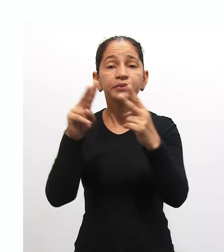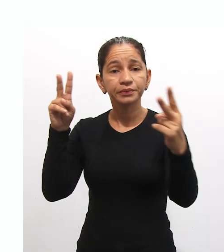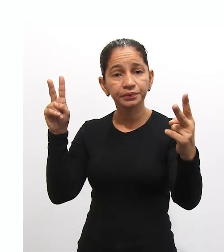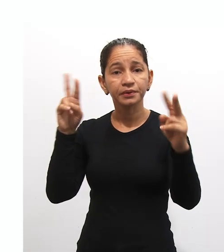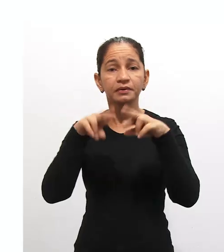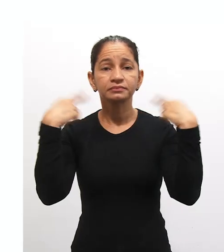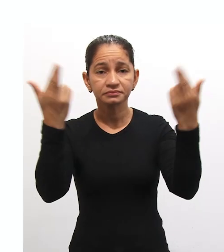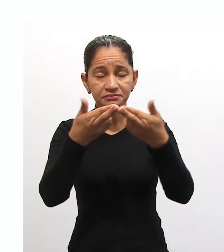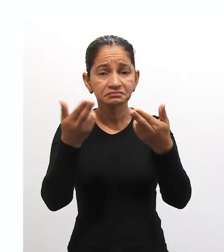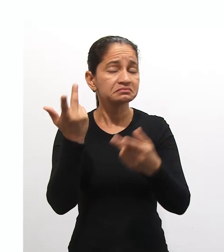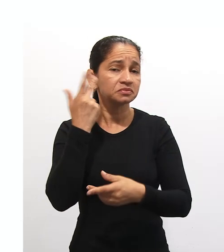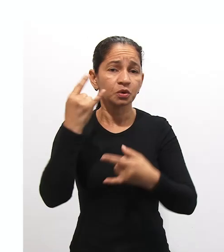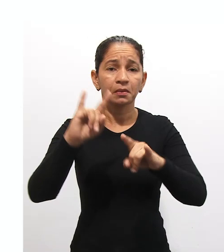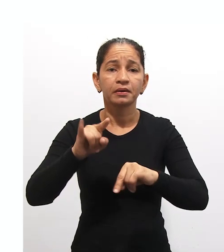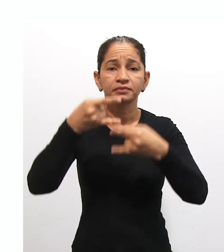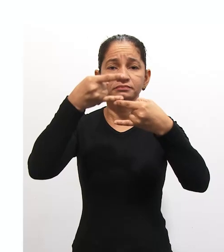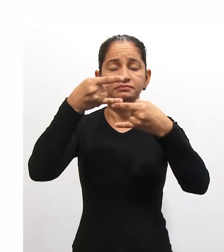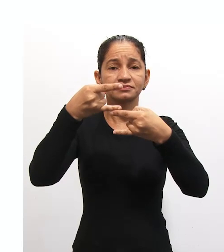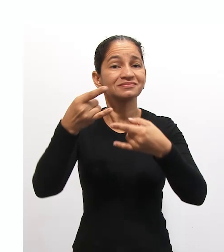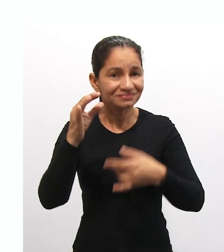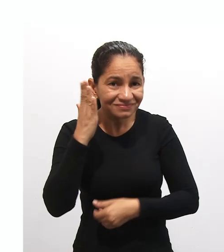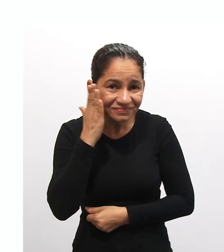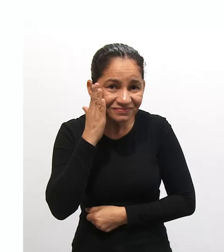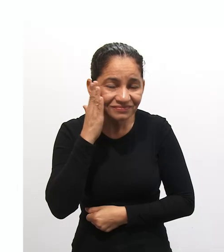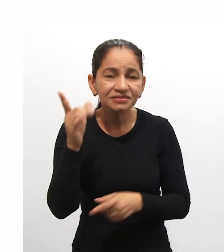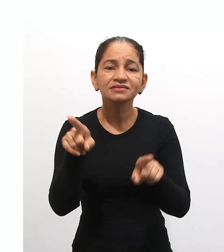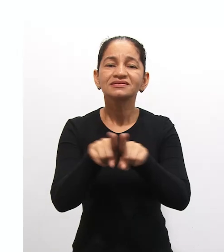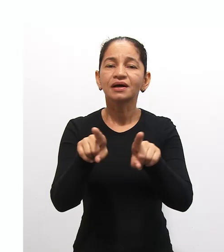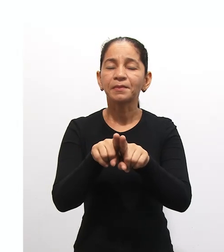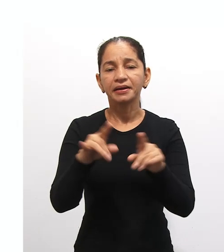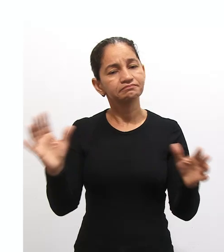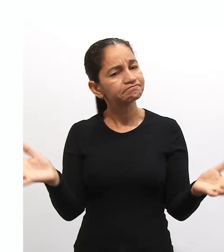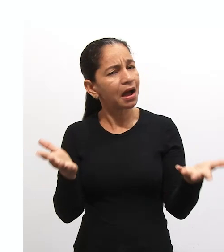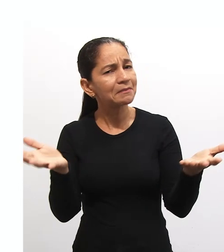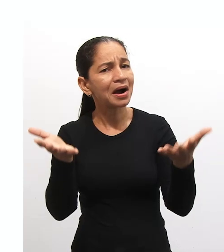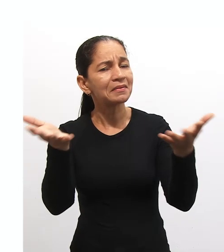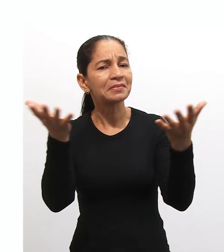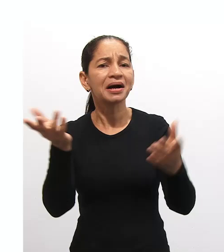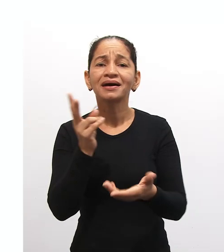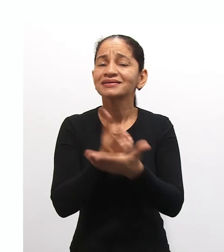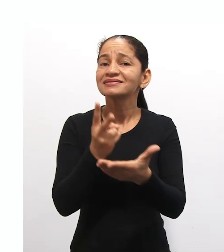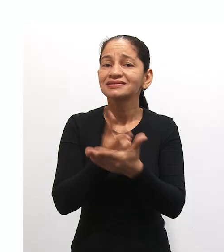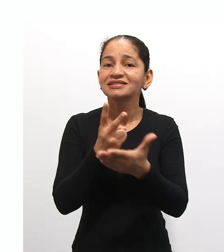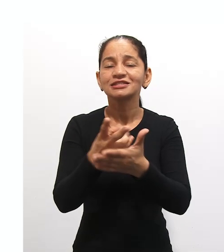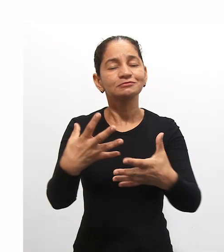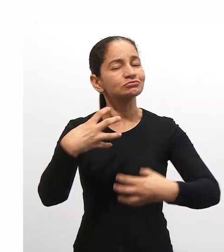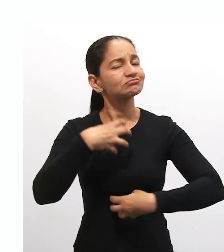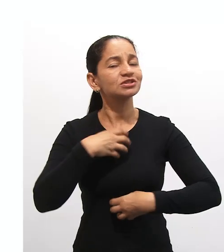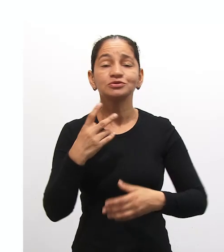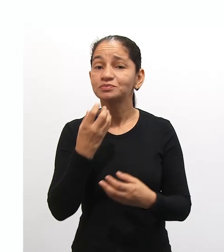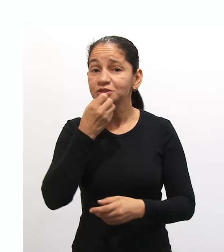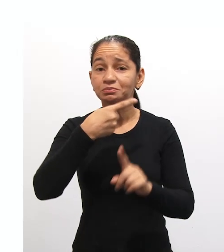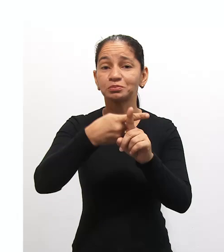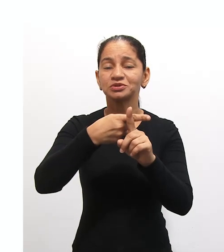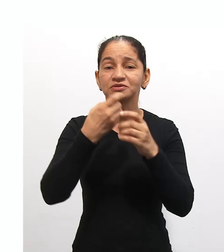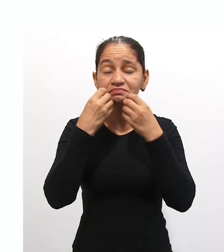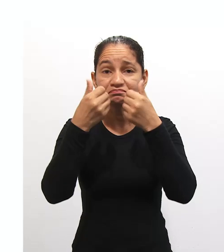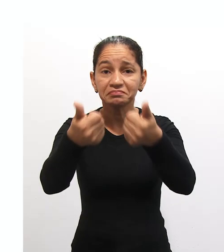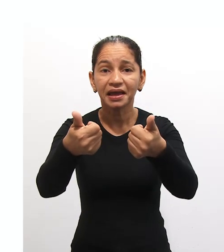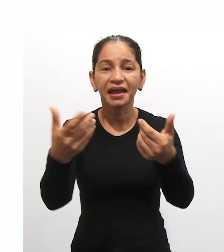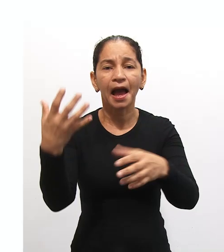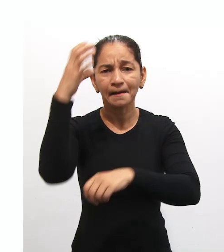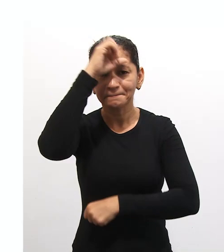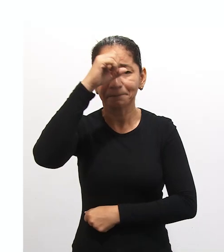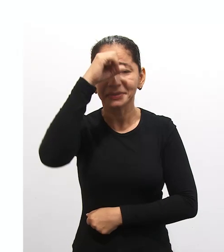virtuais. Gestores que incentivam a participação ativa promovem o engajamento, sentimento de pertencimento